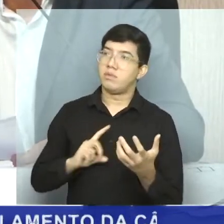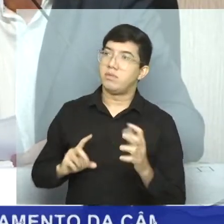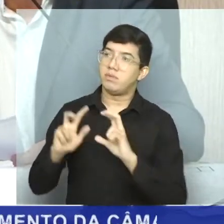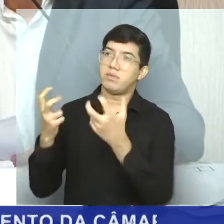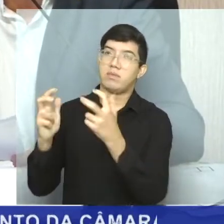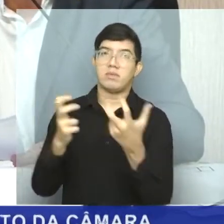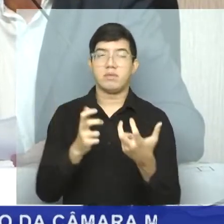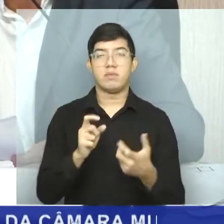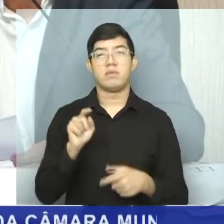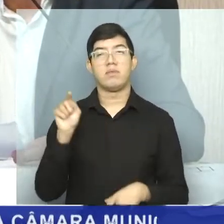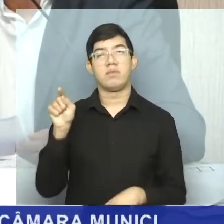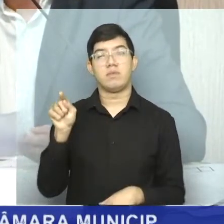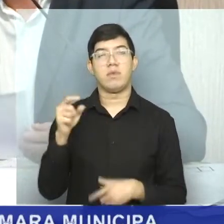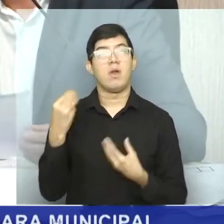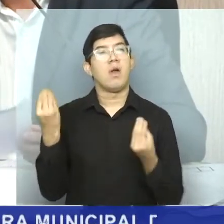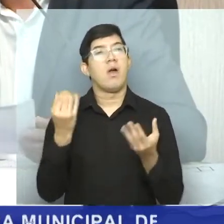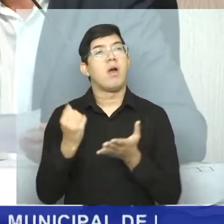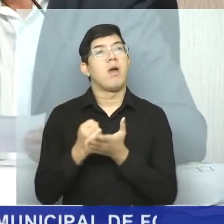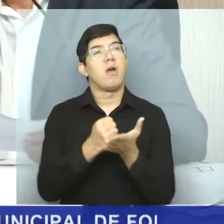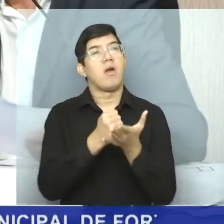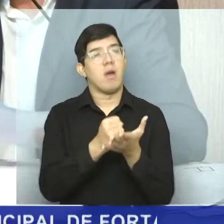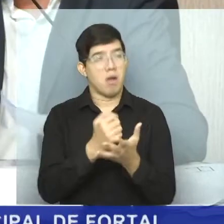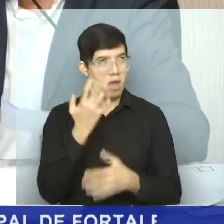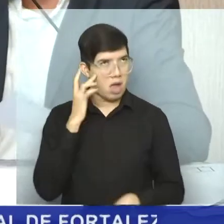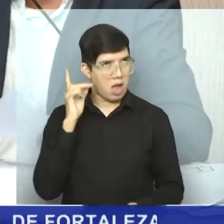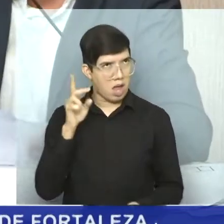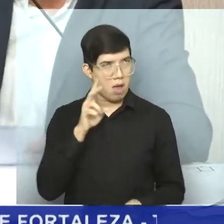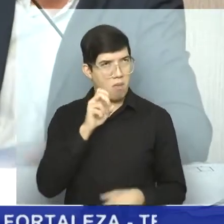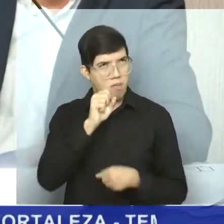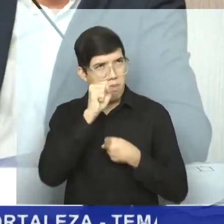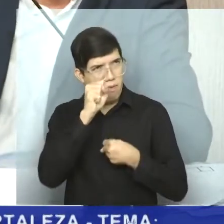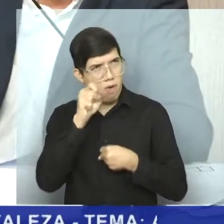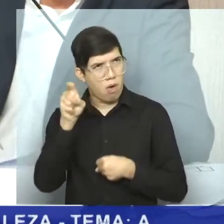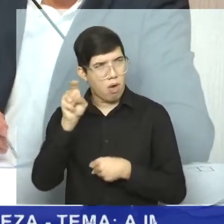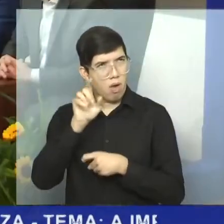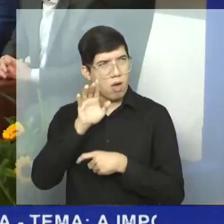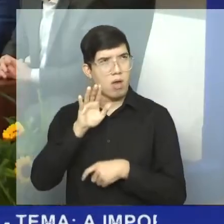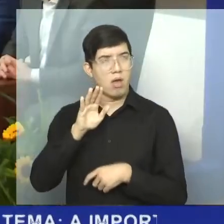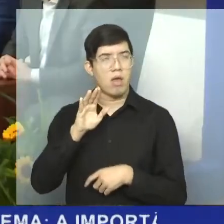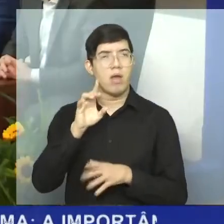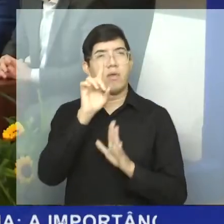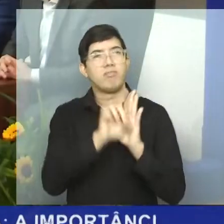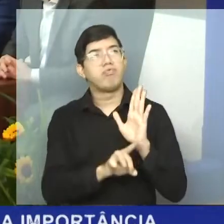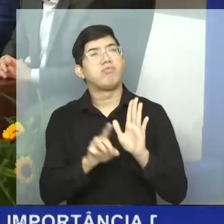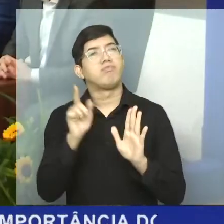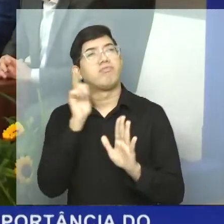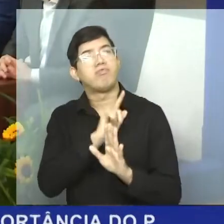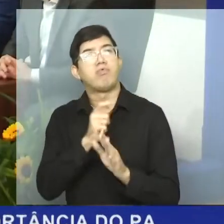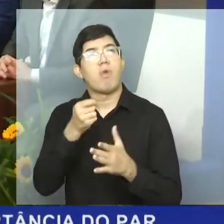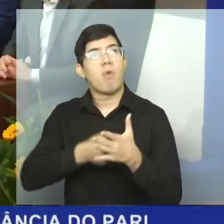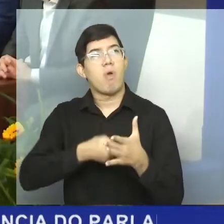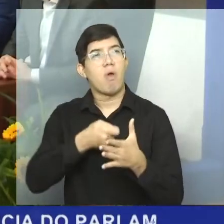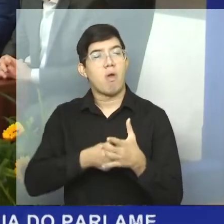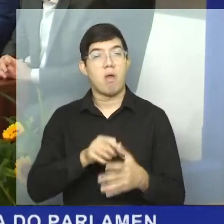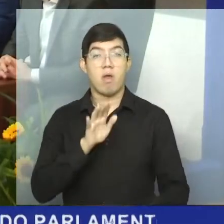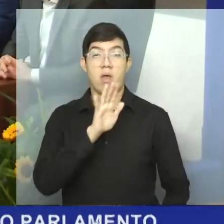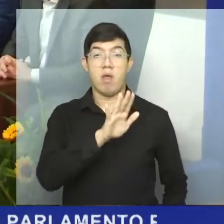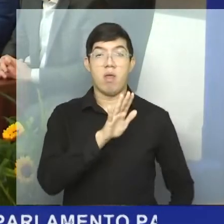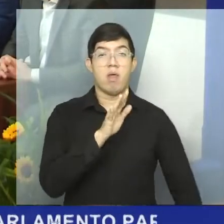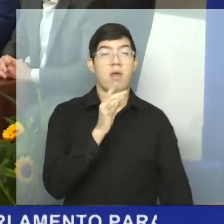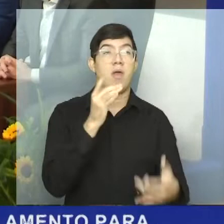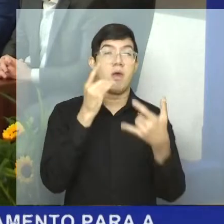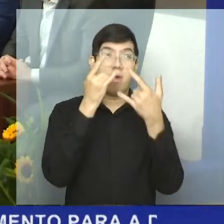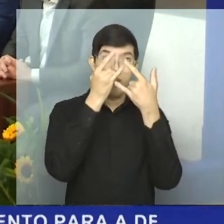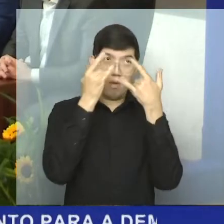das ideias e o fortalecimento da democracia? Olha, deixado solto, o capitalismo produz inequidade e